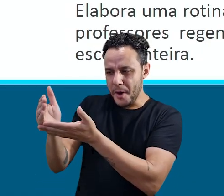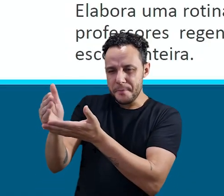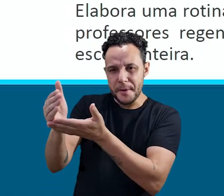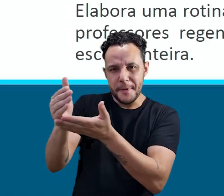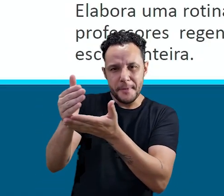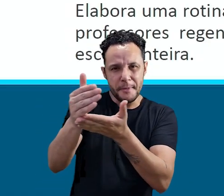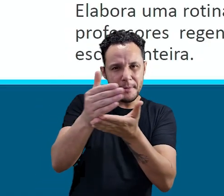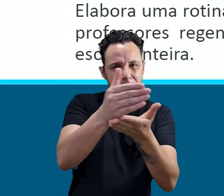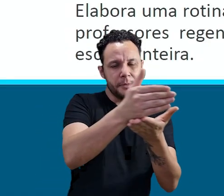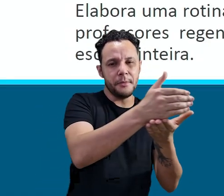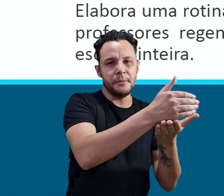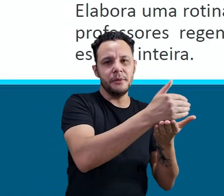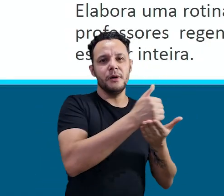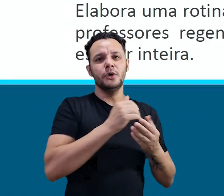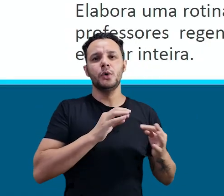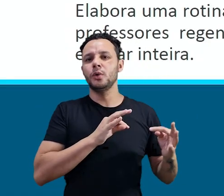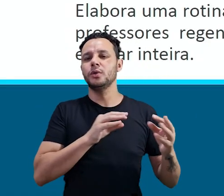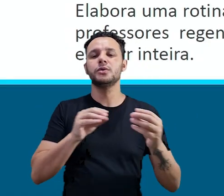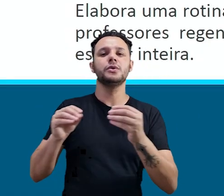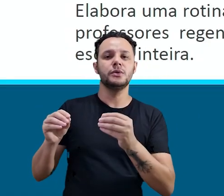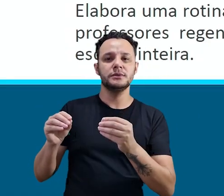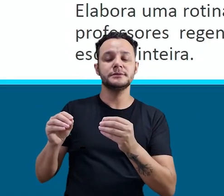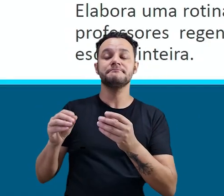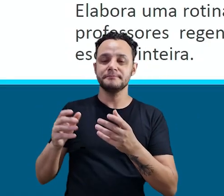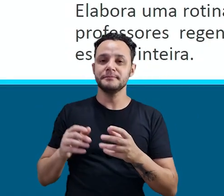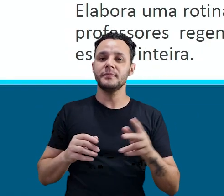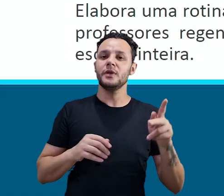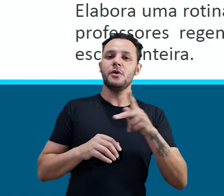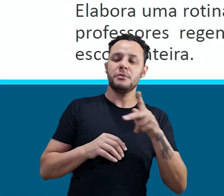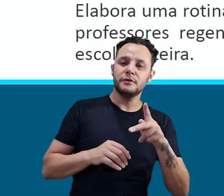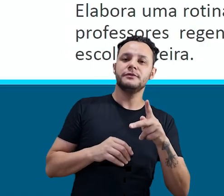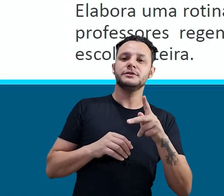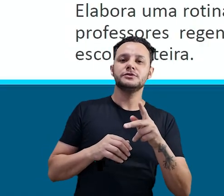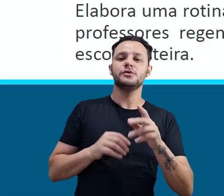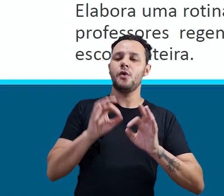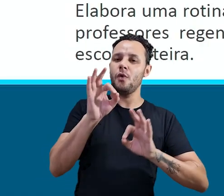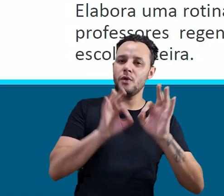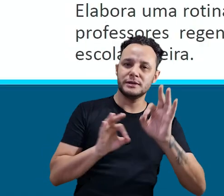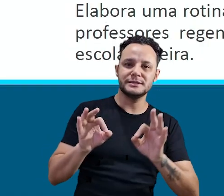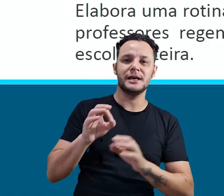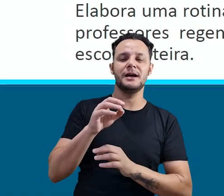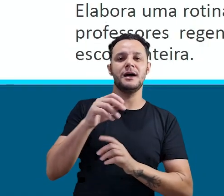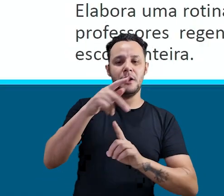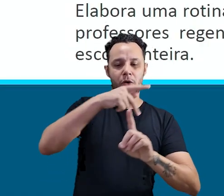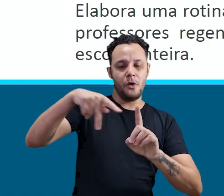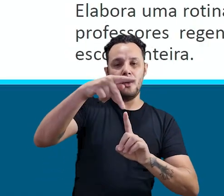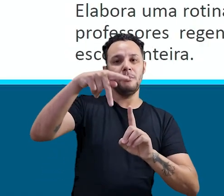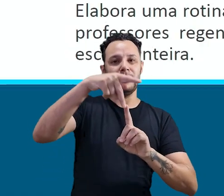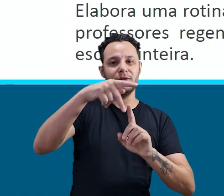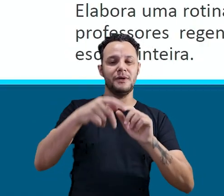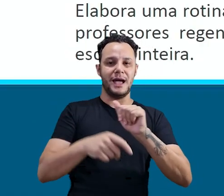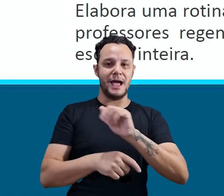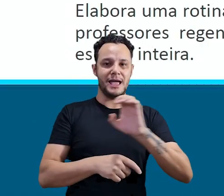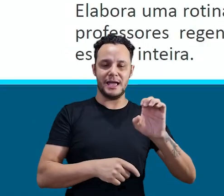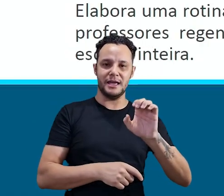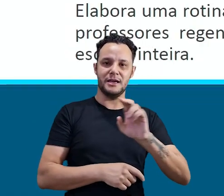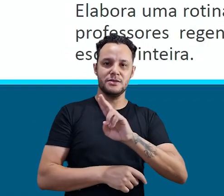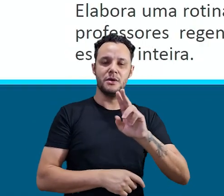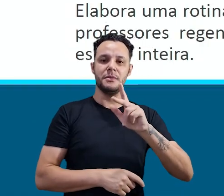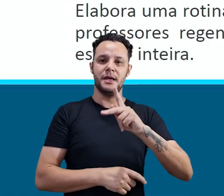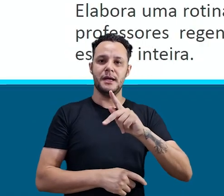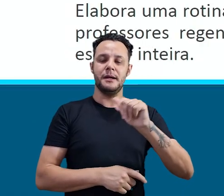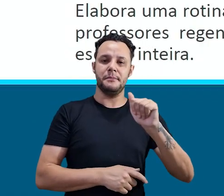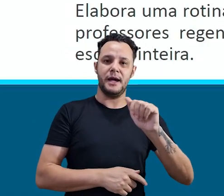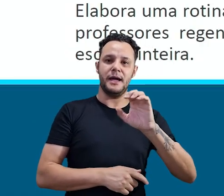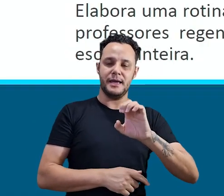o profissional, né, o professor lá, vai elaborar o plano do AEE, que é o PAEI, onde ele se